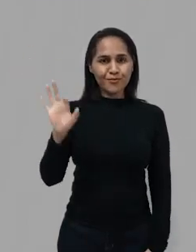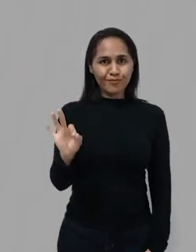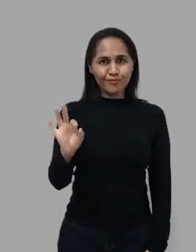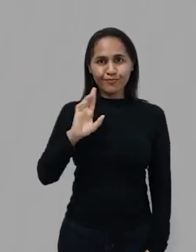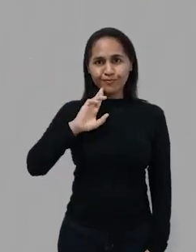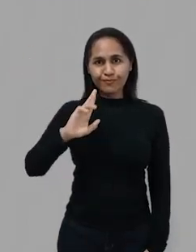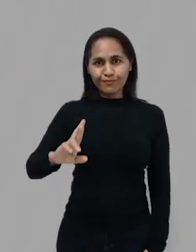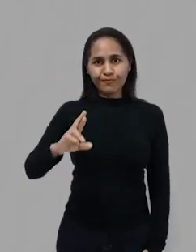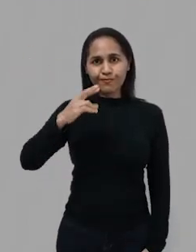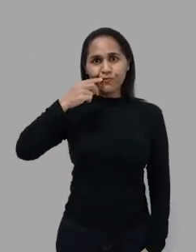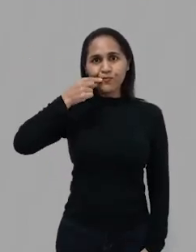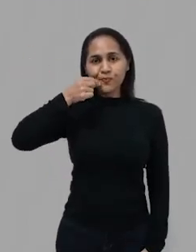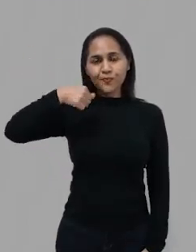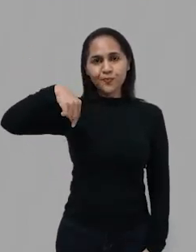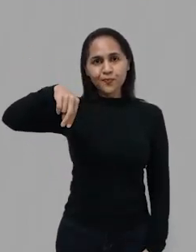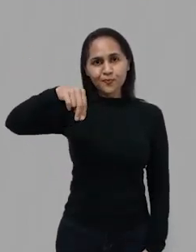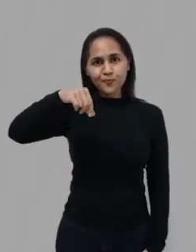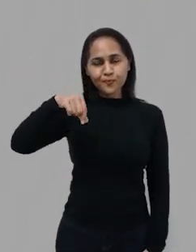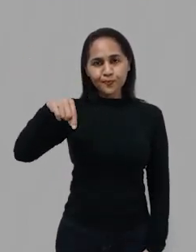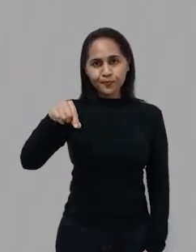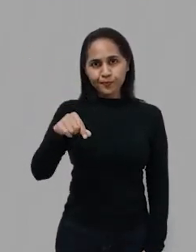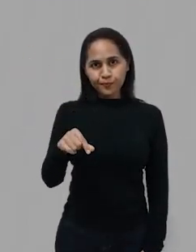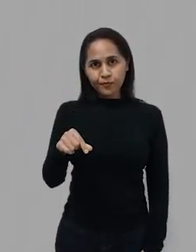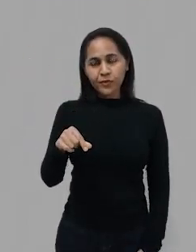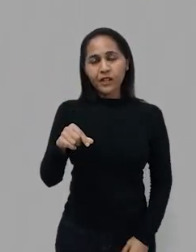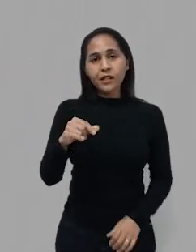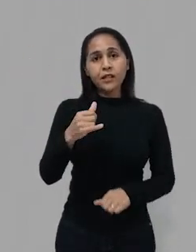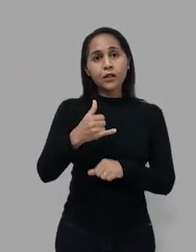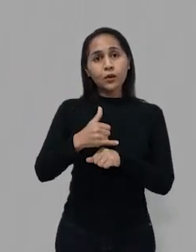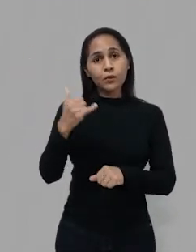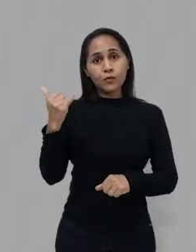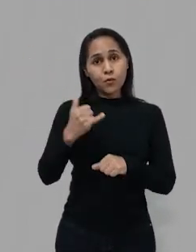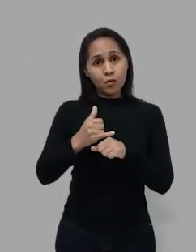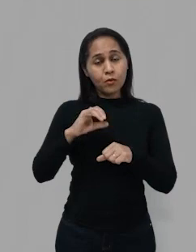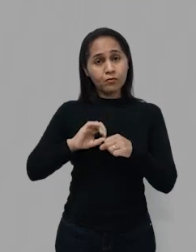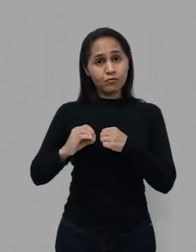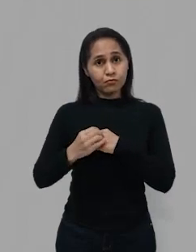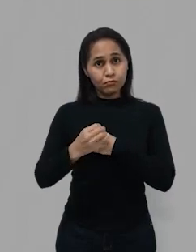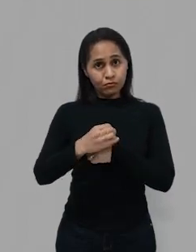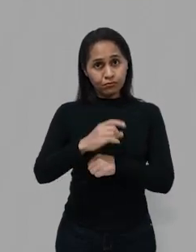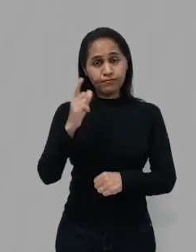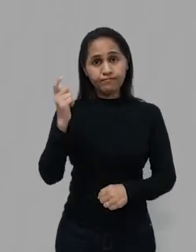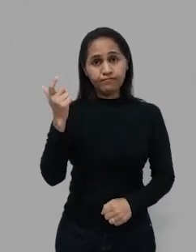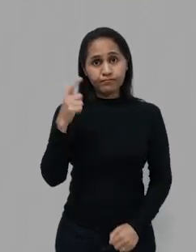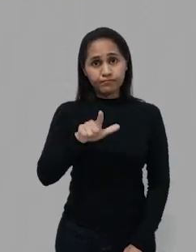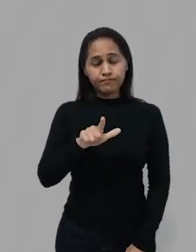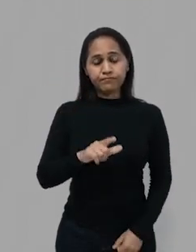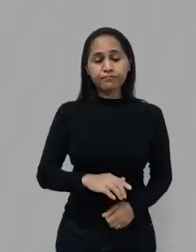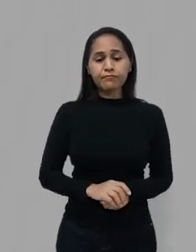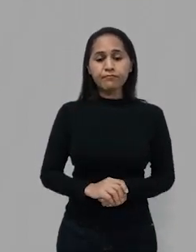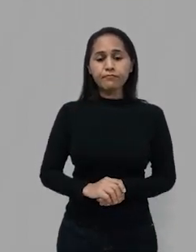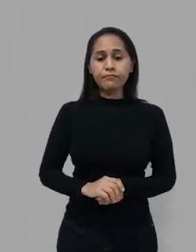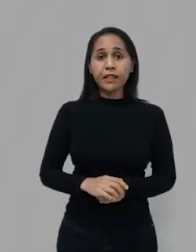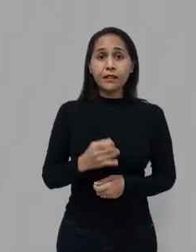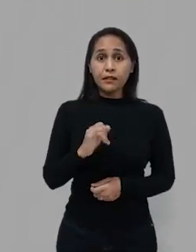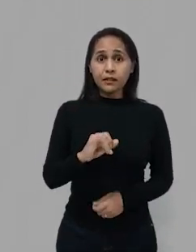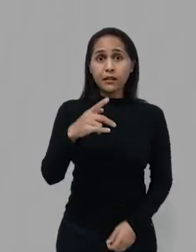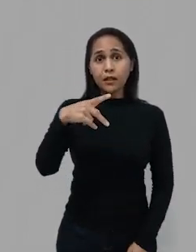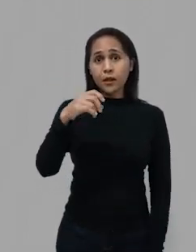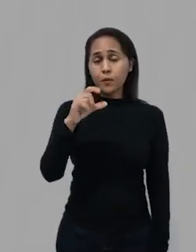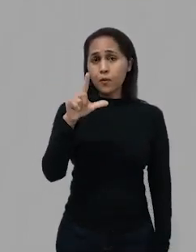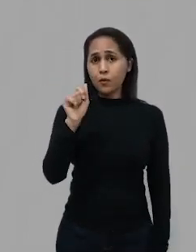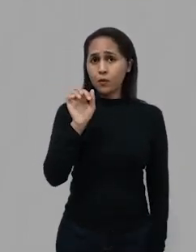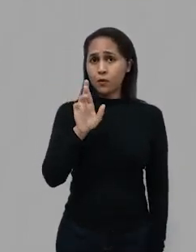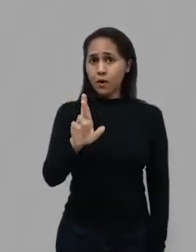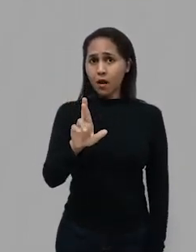sal. Todas as moléculas sofreram a ionização. Soluções moleculares polares